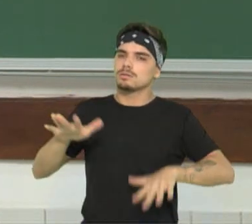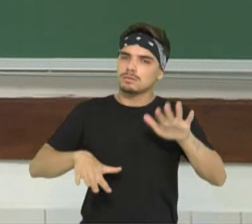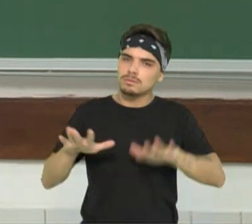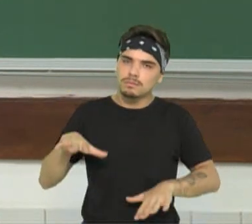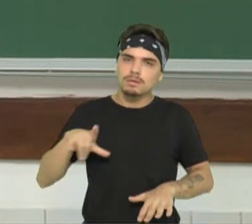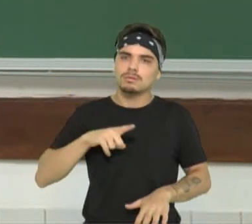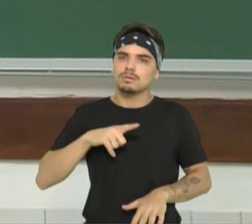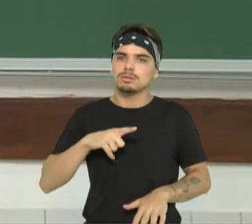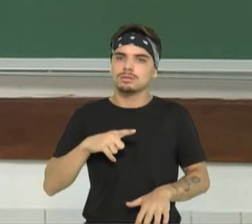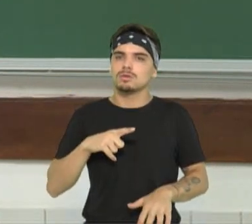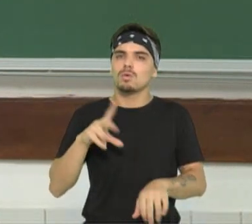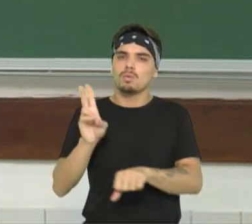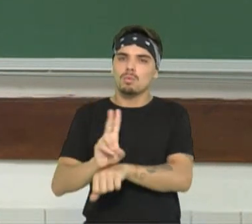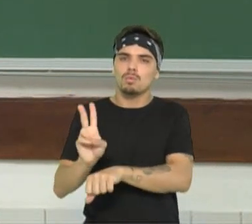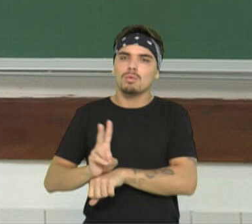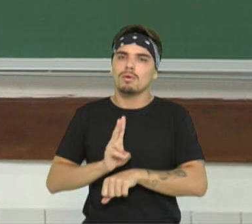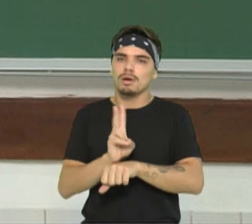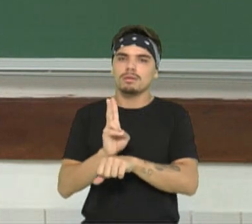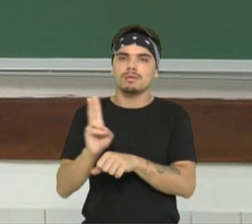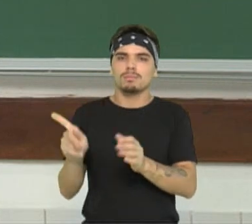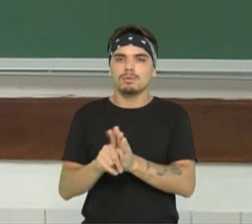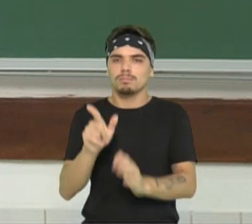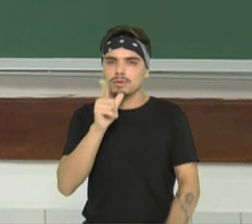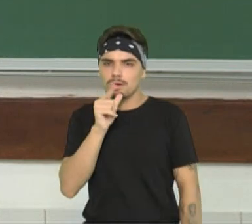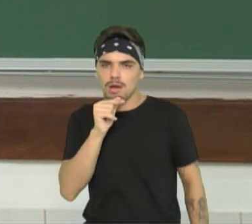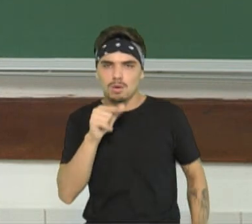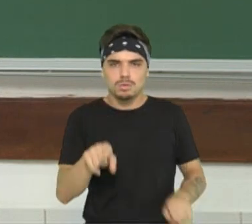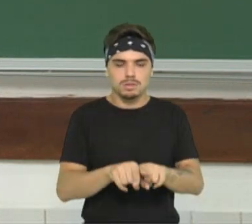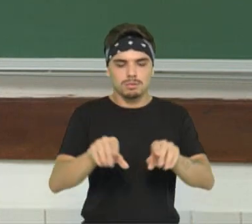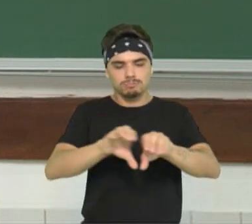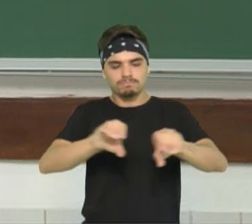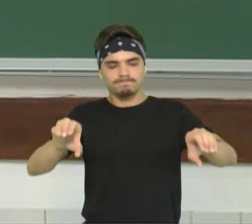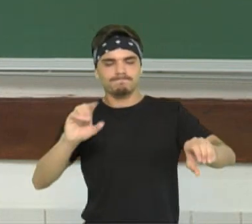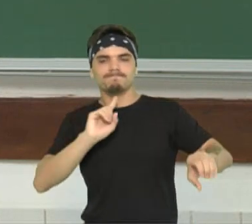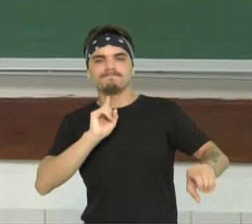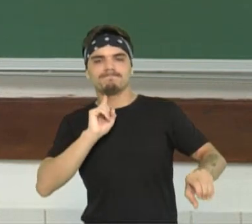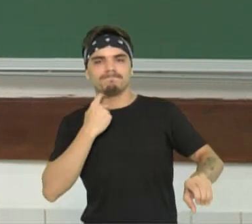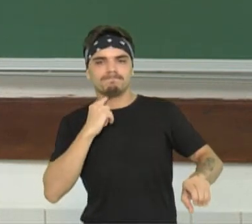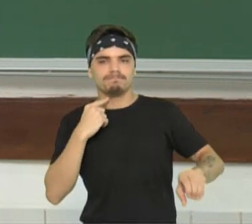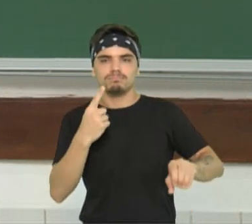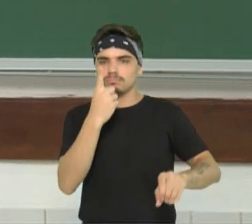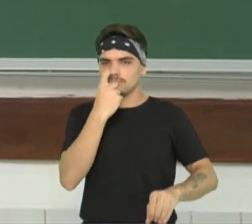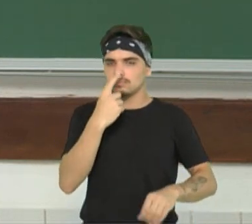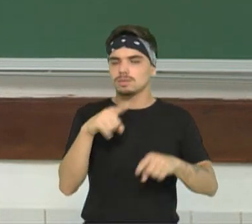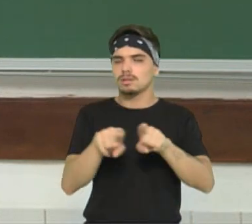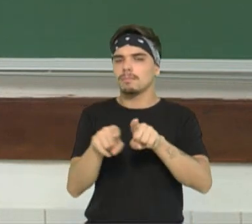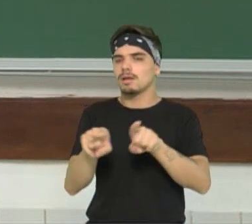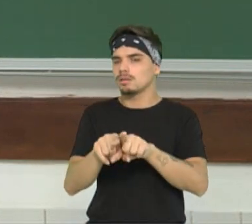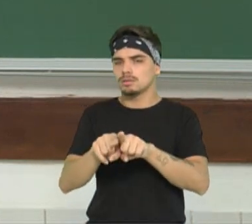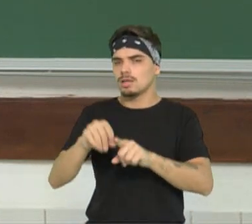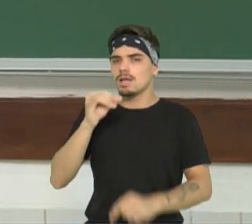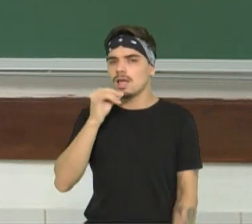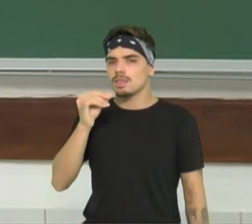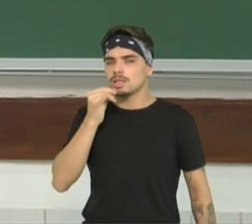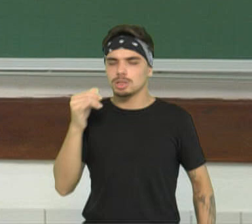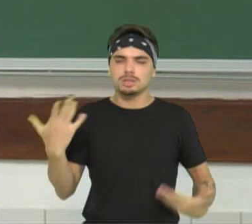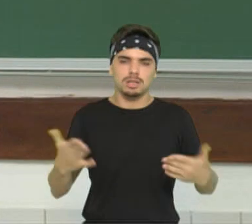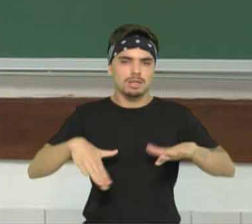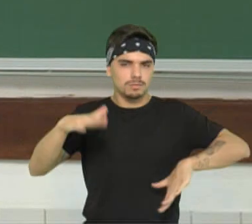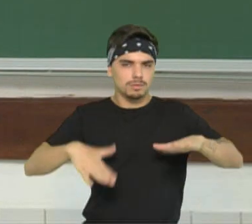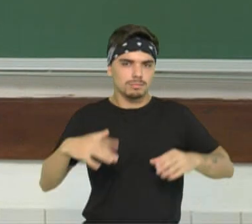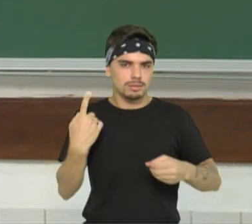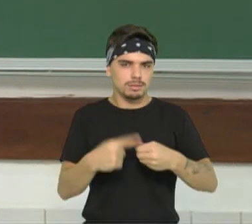um tratamento adequado de água, esgoto sanitário, energia elétrica. Ou seja, numa mesma